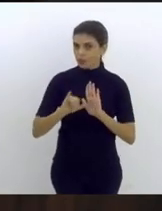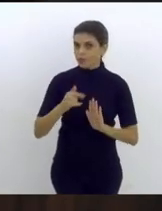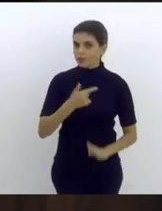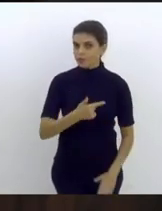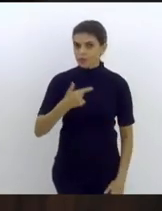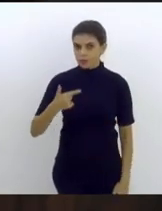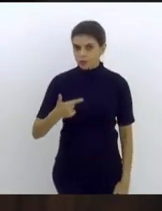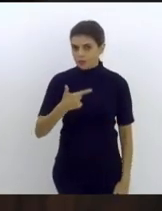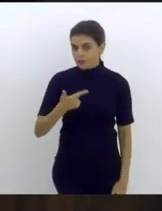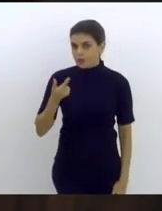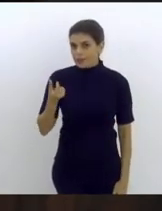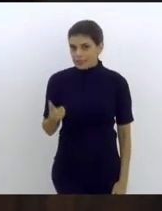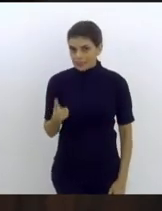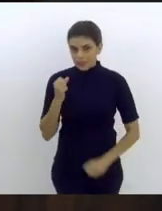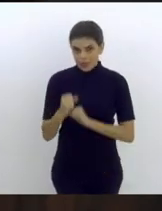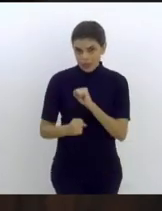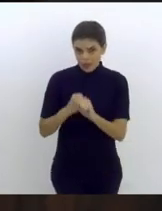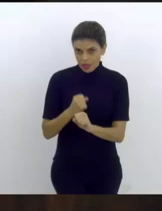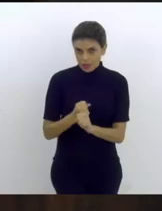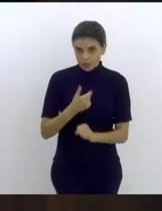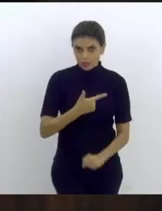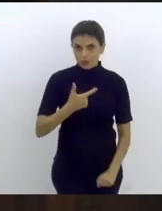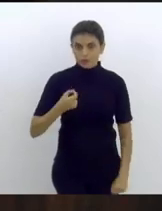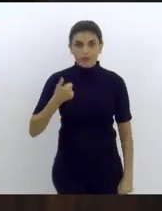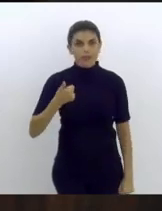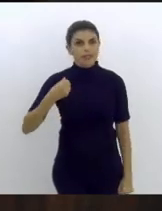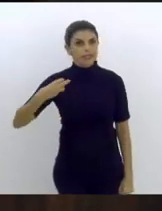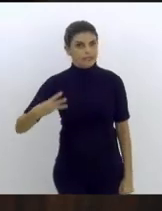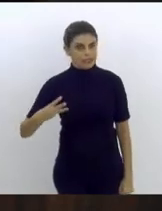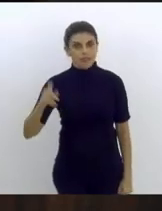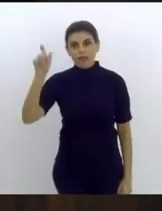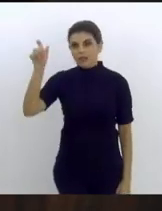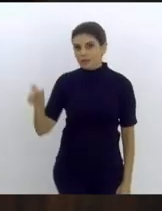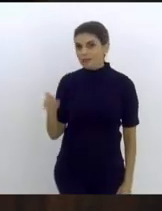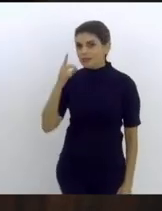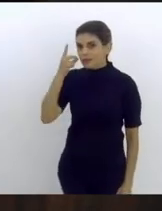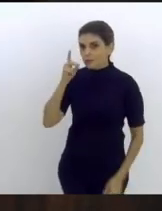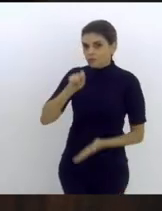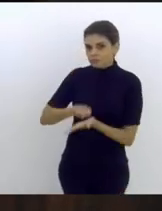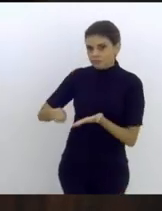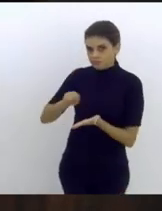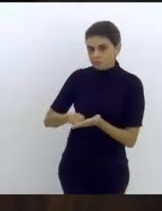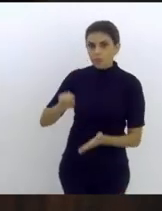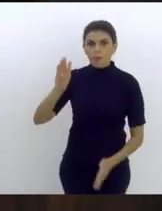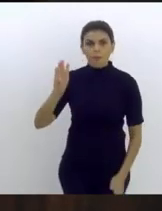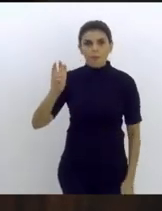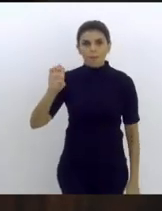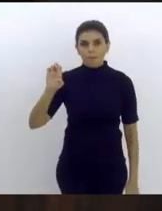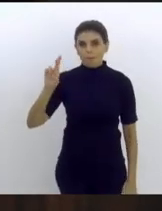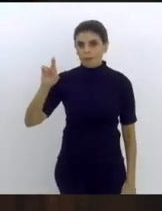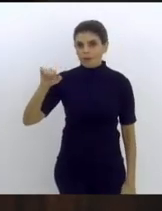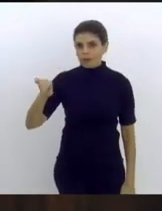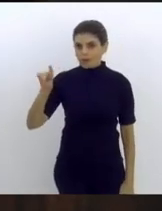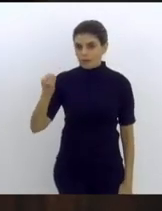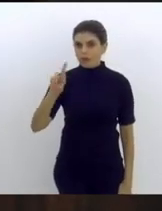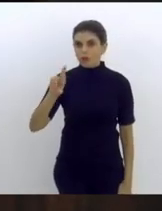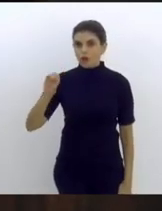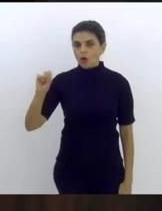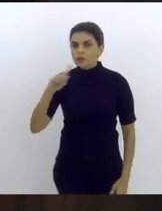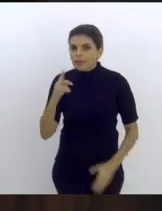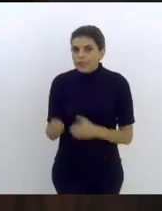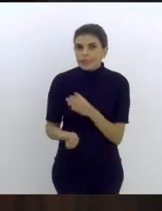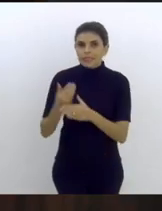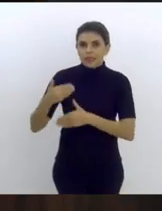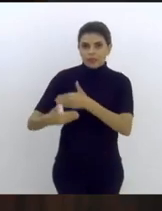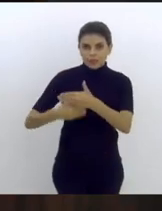22:26 de 2013 de autoria do deputado Bernardo Rossi que dispõe sobre a